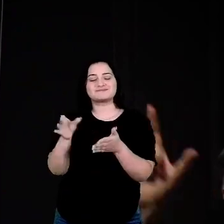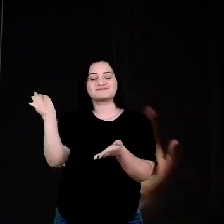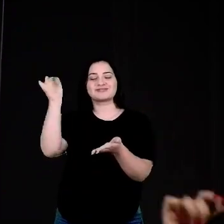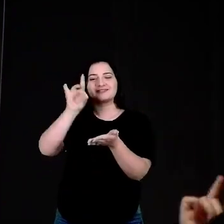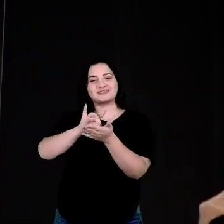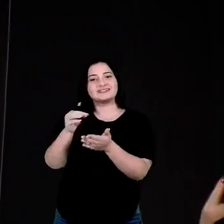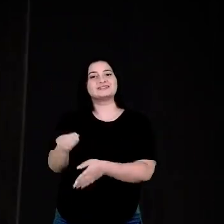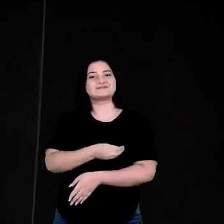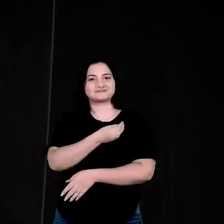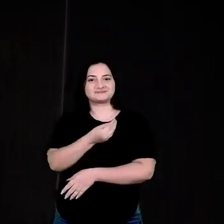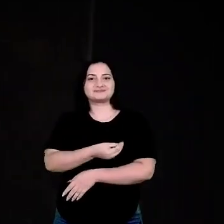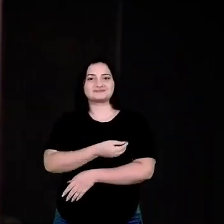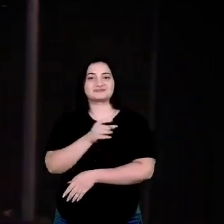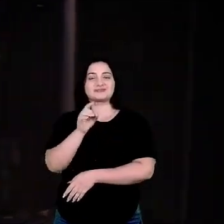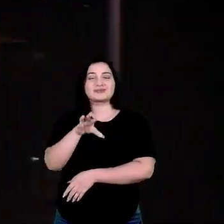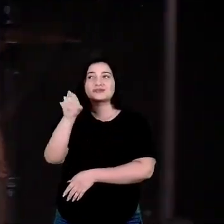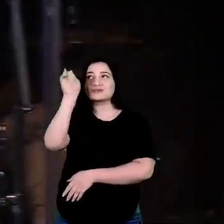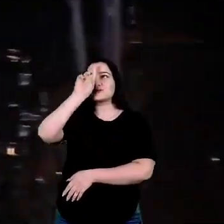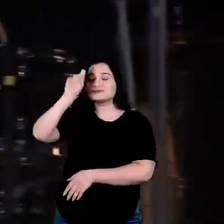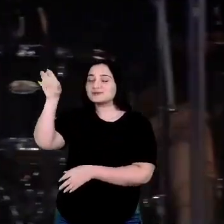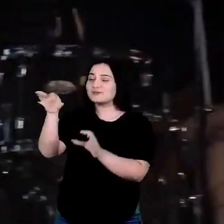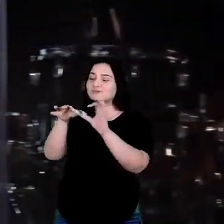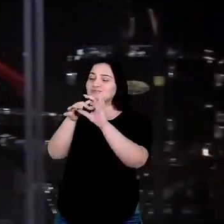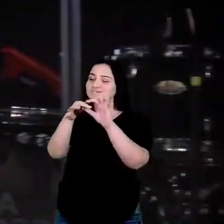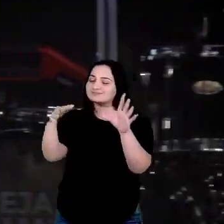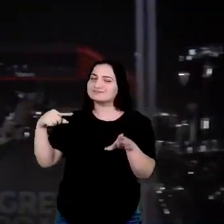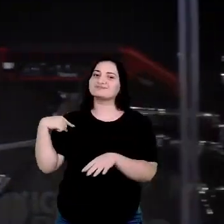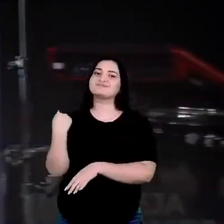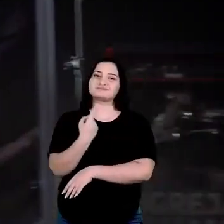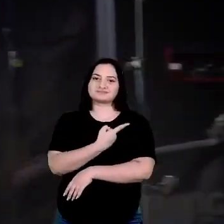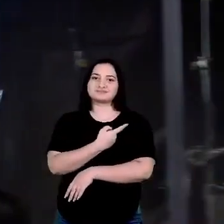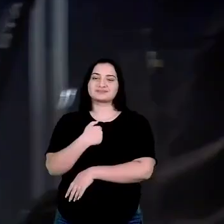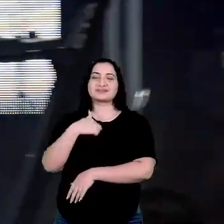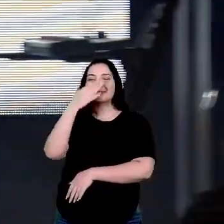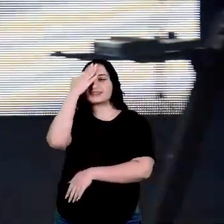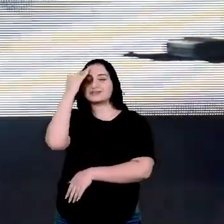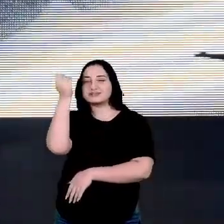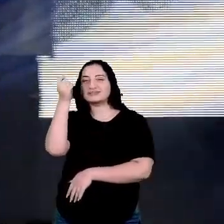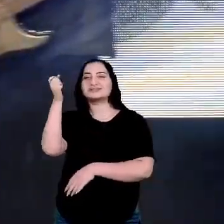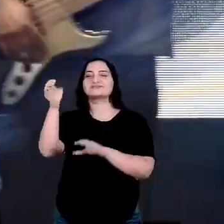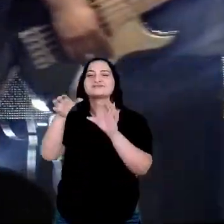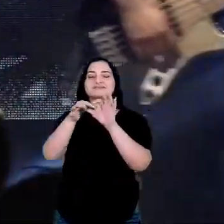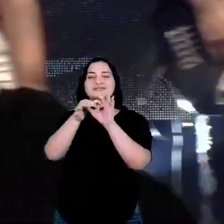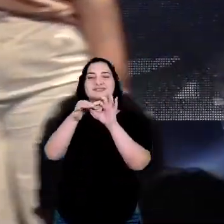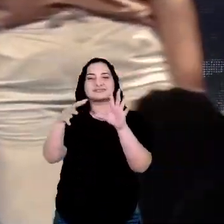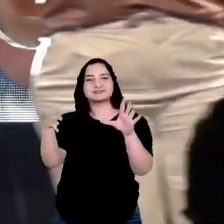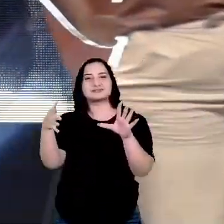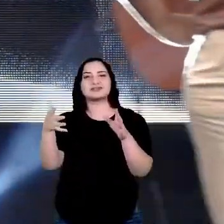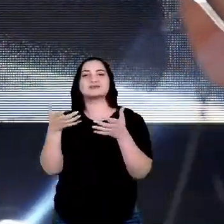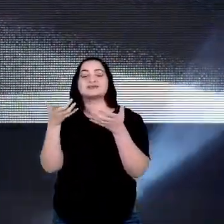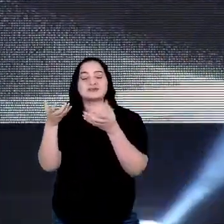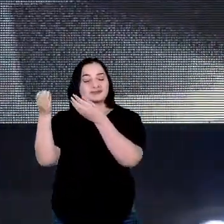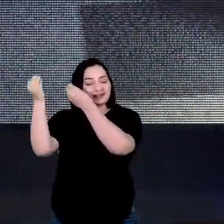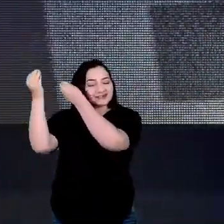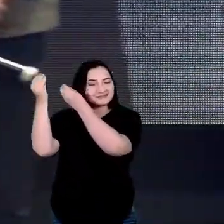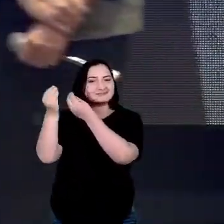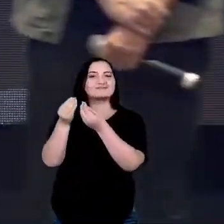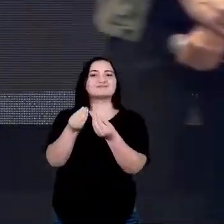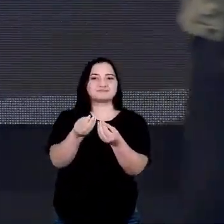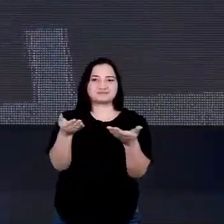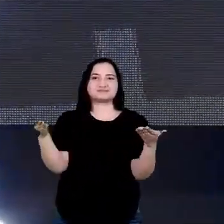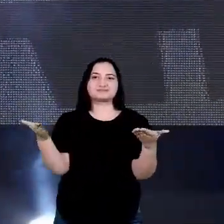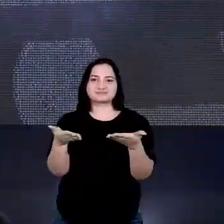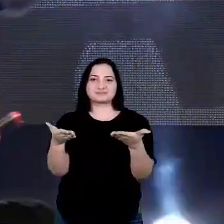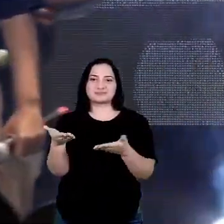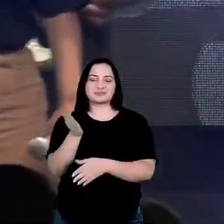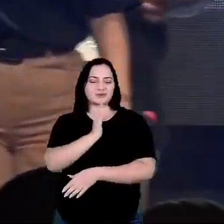vida. Só o Senhor que nos liberta. E eu sei que essa mesma liberdade o Senhor quer oferecer nessa noite, no